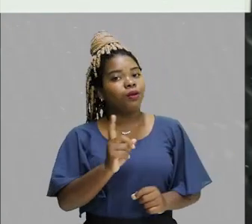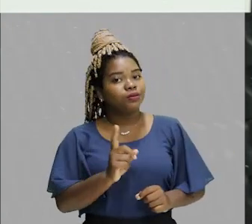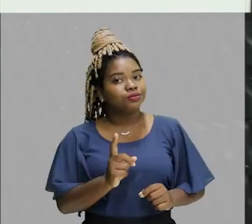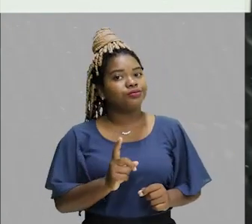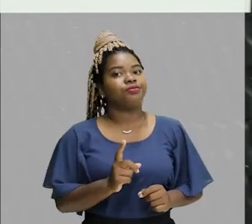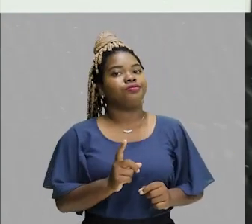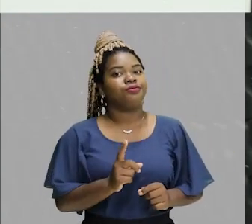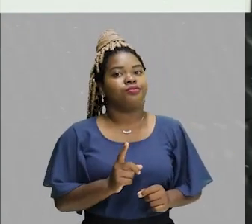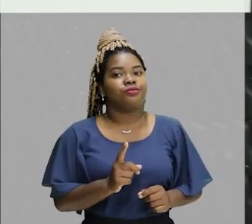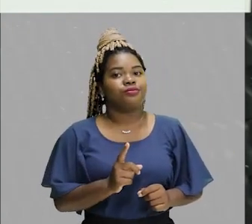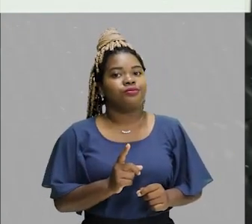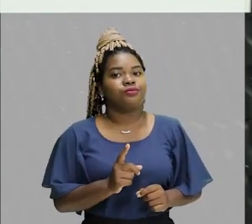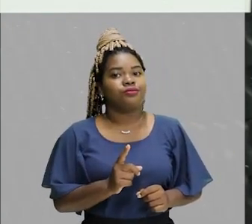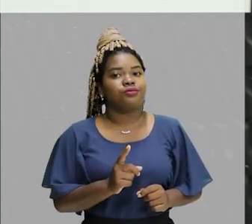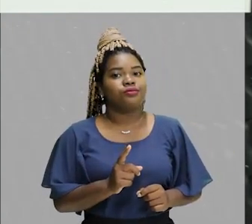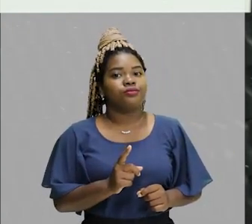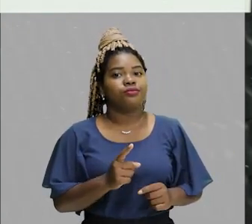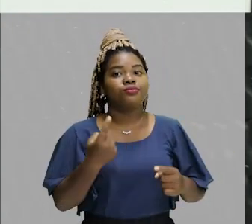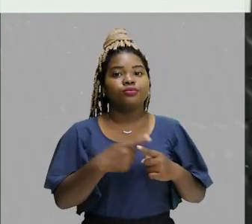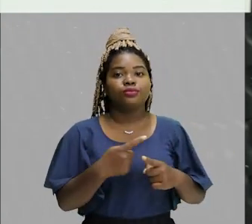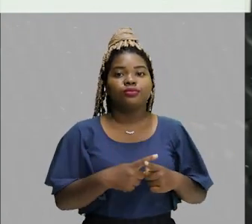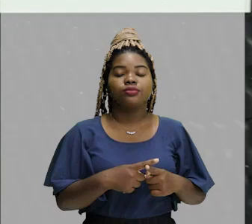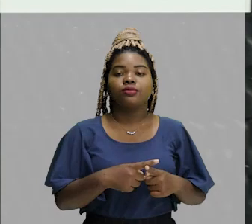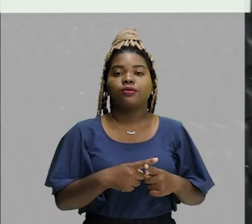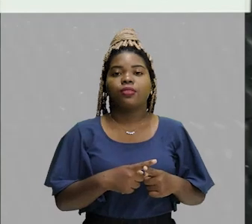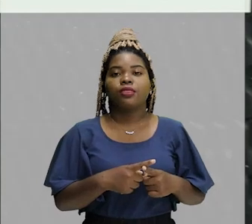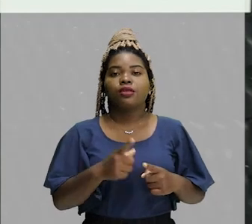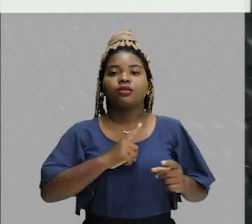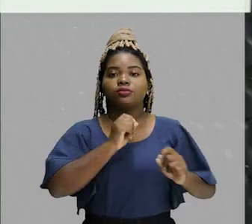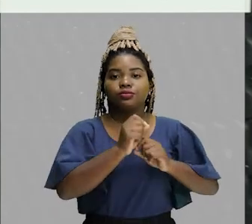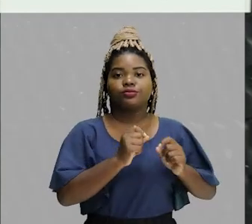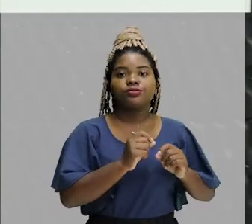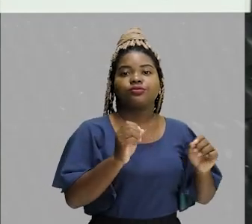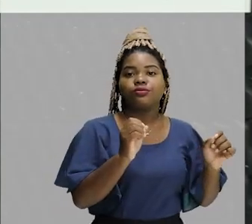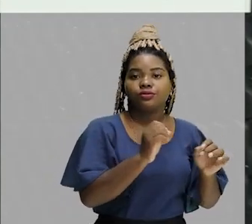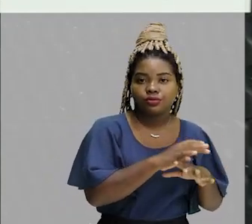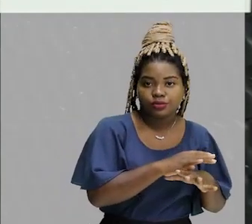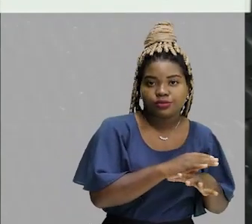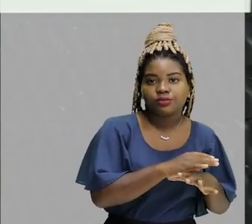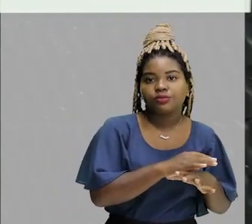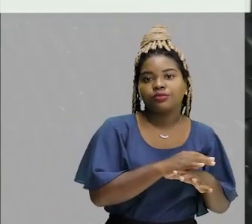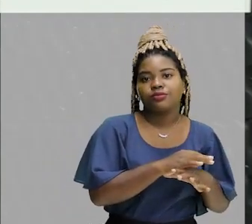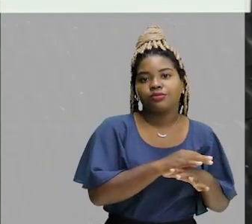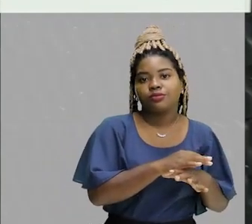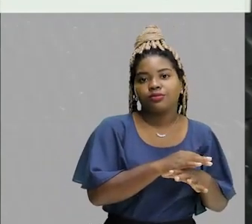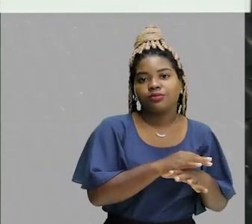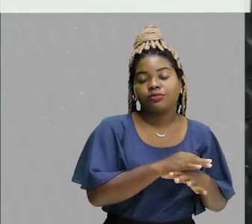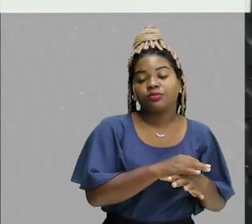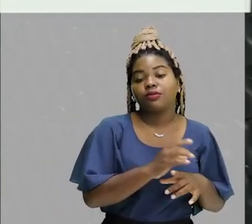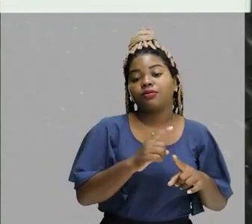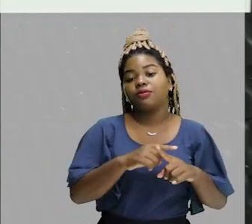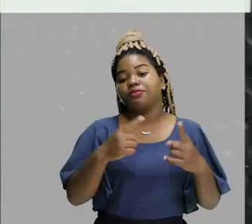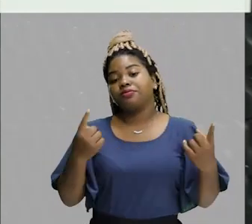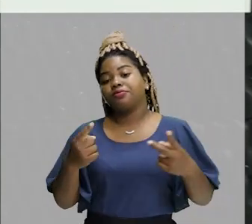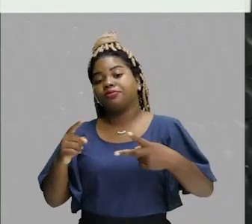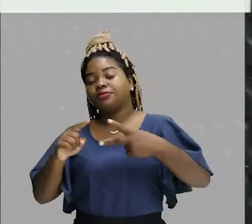ao conjunto dos elementos que vão gerar a conclusão. A indução, ela me permite